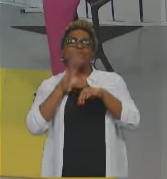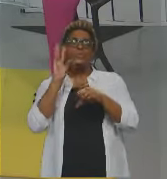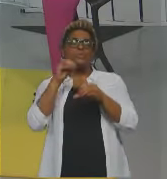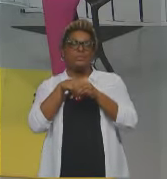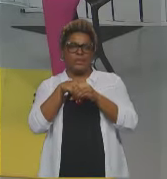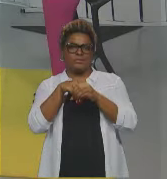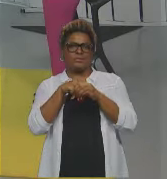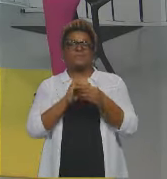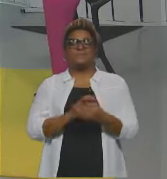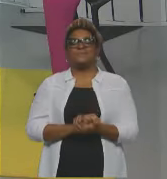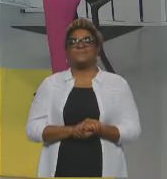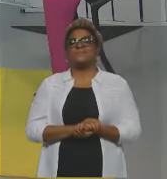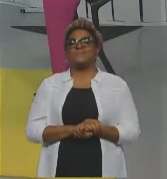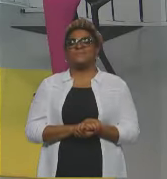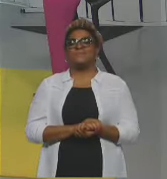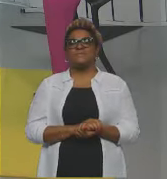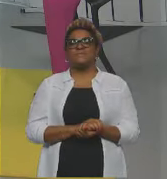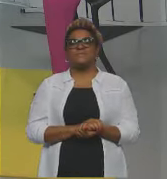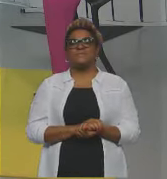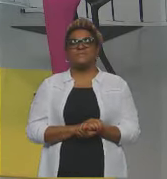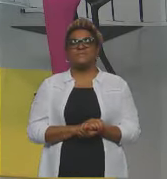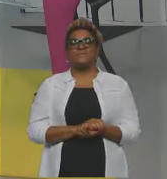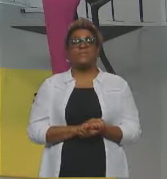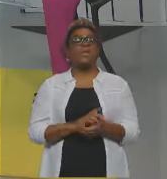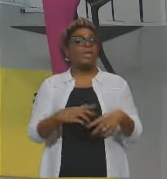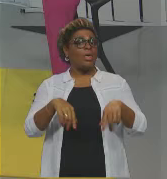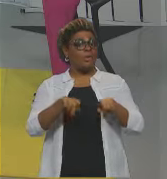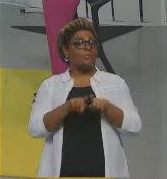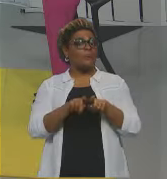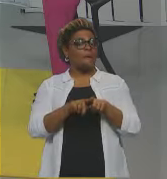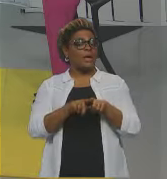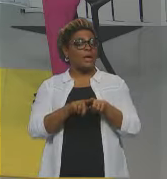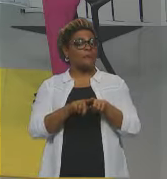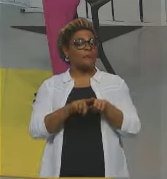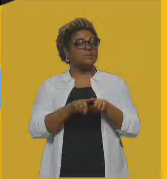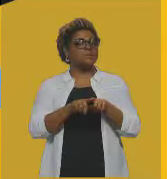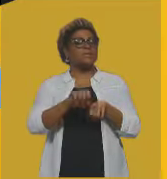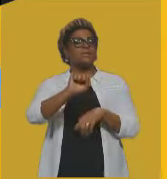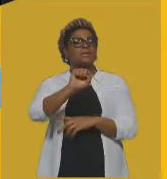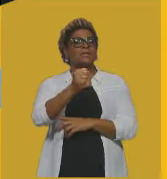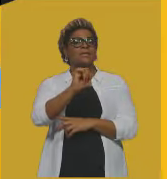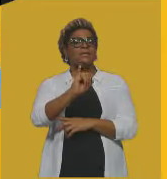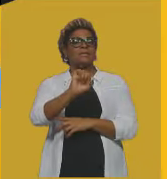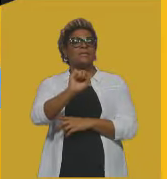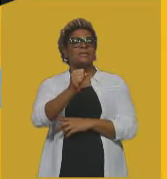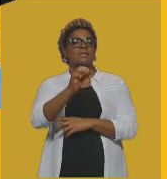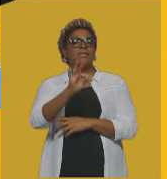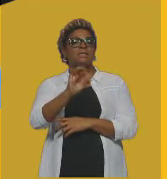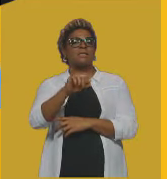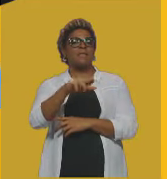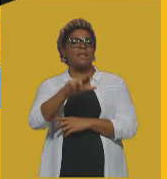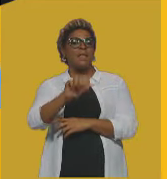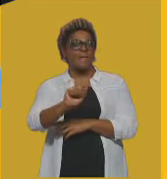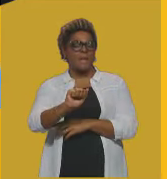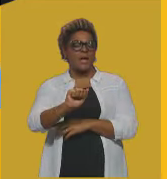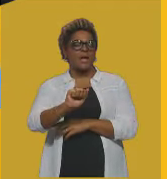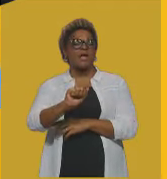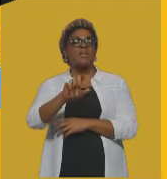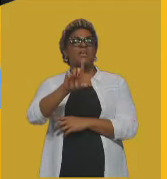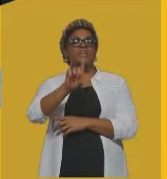gordura. No sistema digestório, nós falamos aqui que tem alguns órgãos aí, né? Que é a